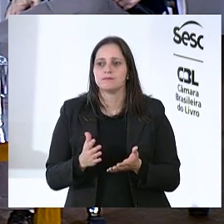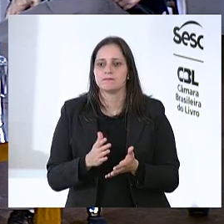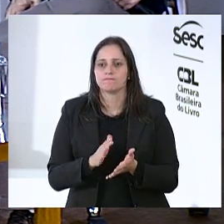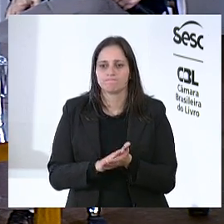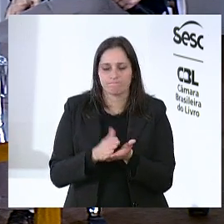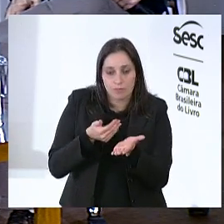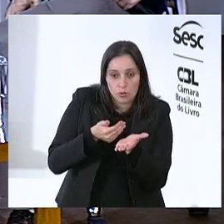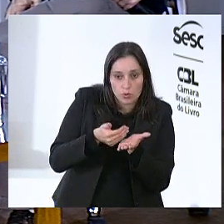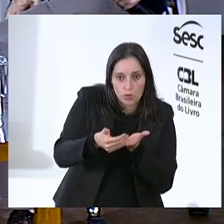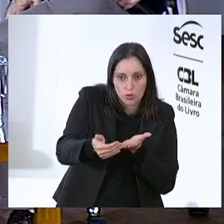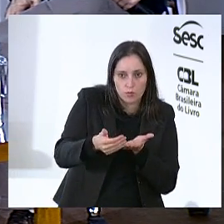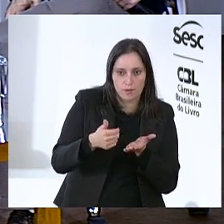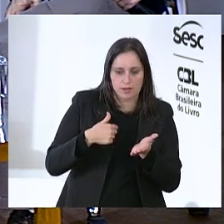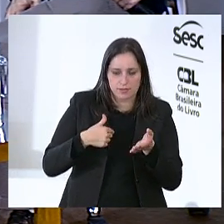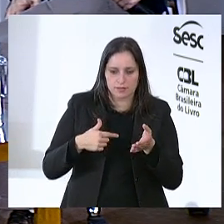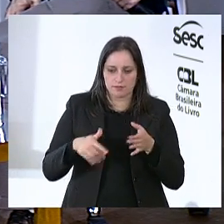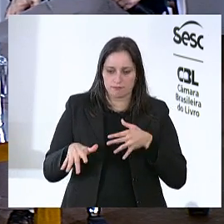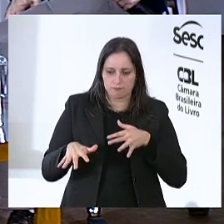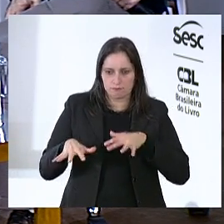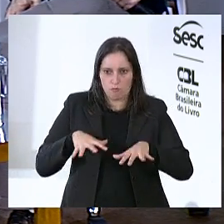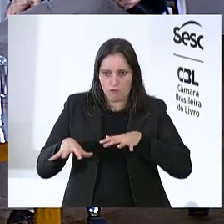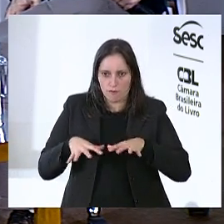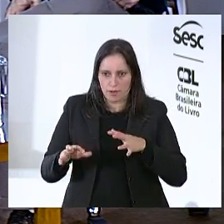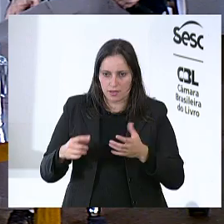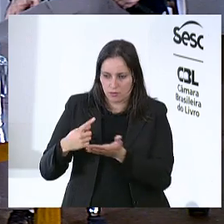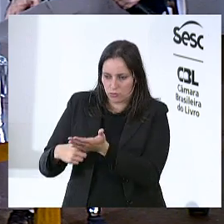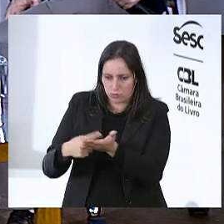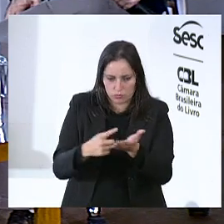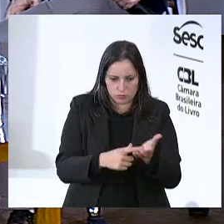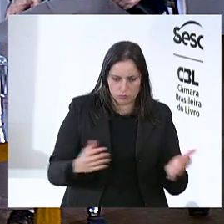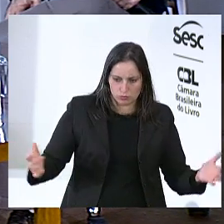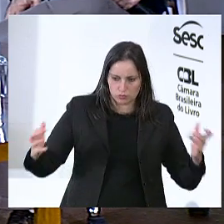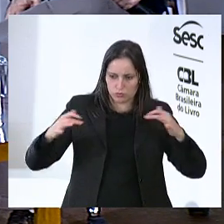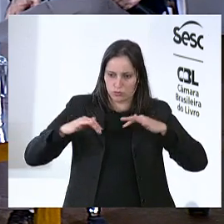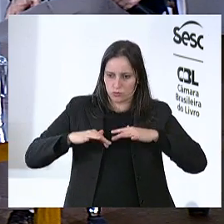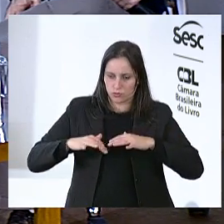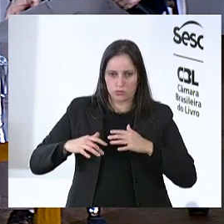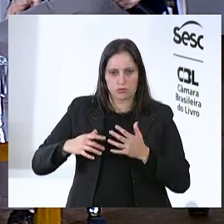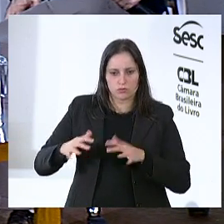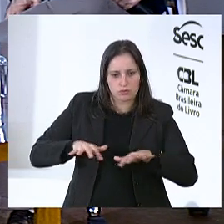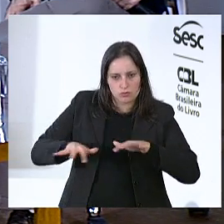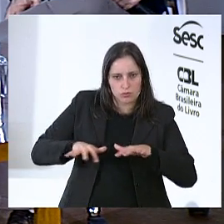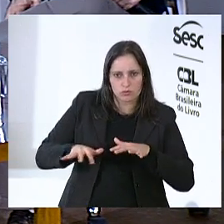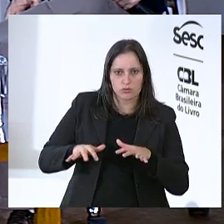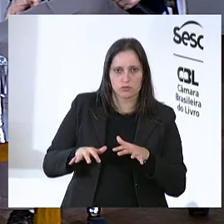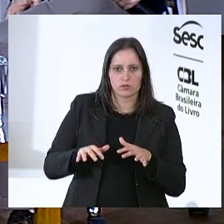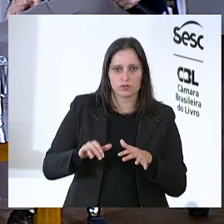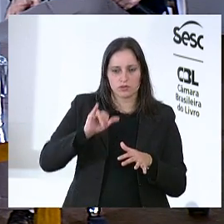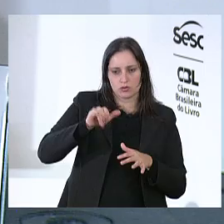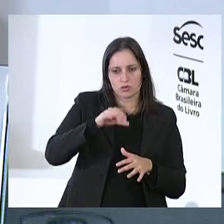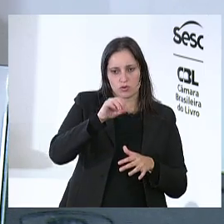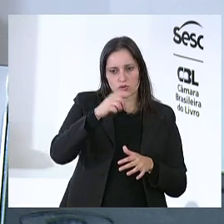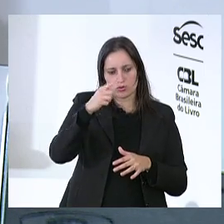começa a fazer um movimento realmente para acontecer, como com João Goulart, né, enfim, uma